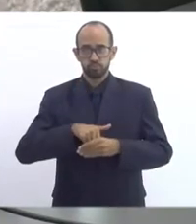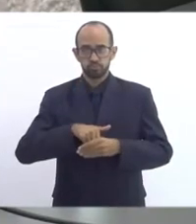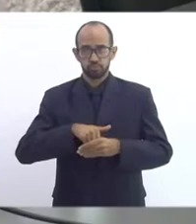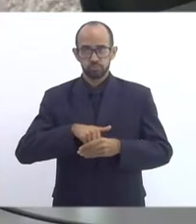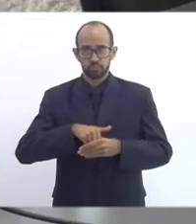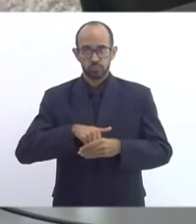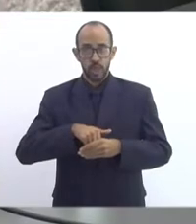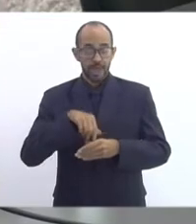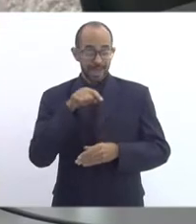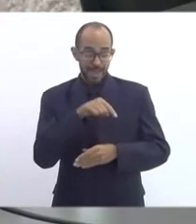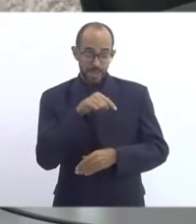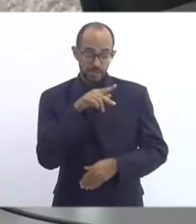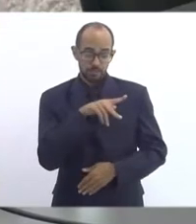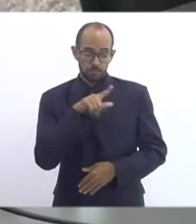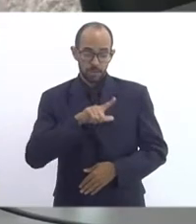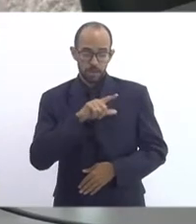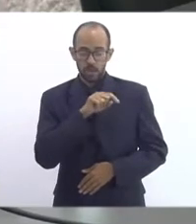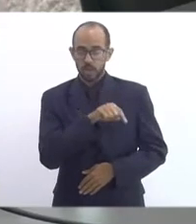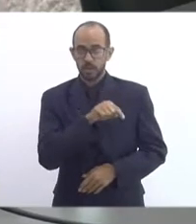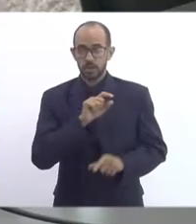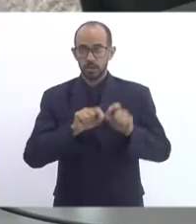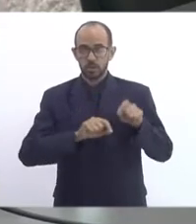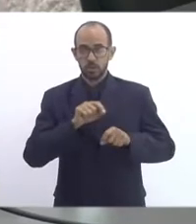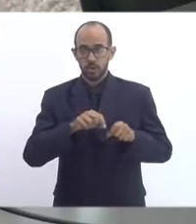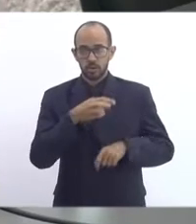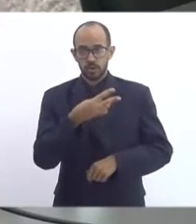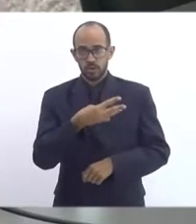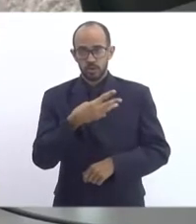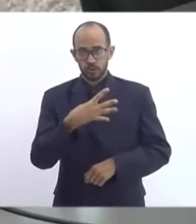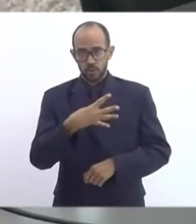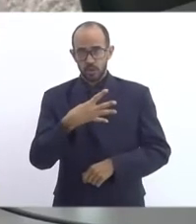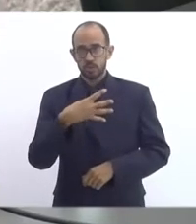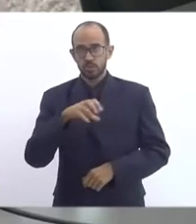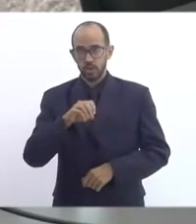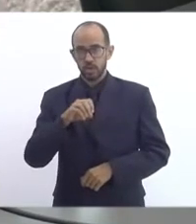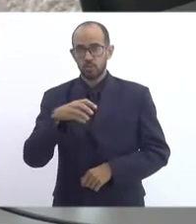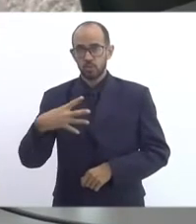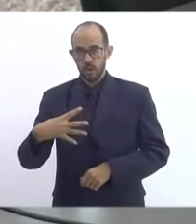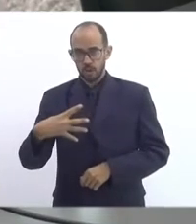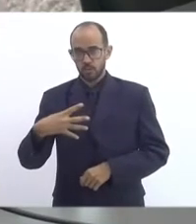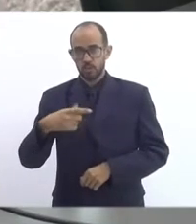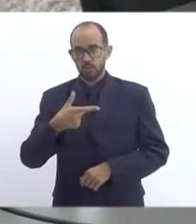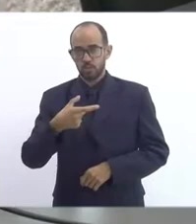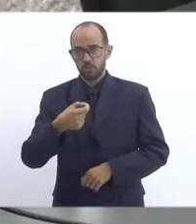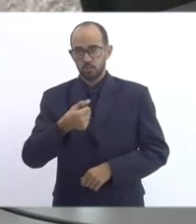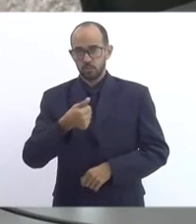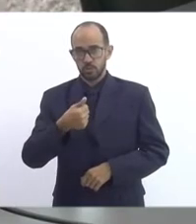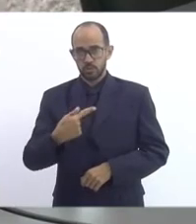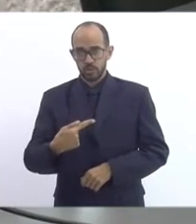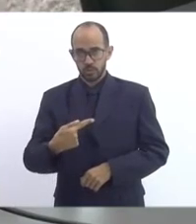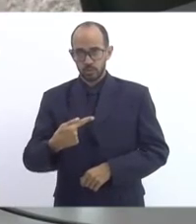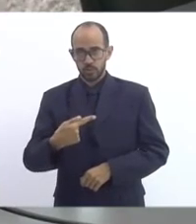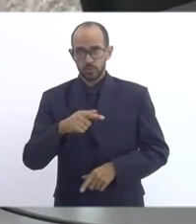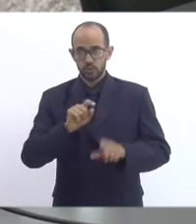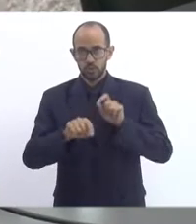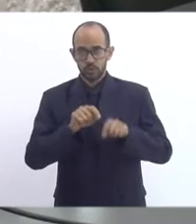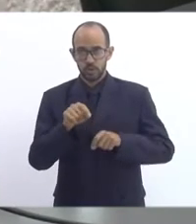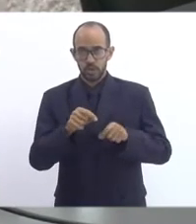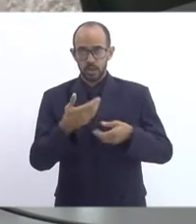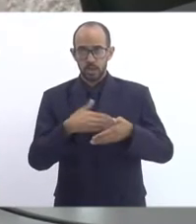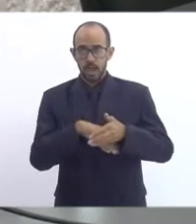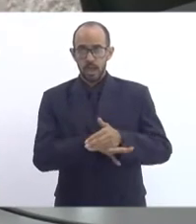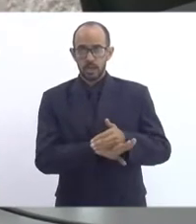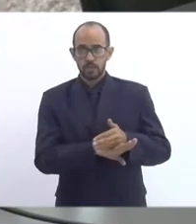Esse projeto, deputado Luiz Paulo, o 3404, de 17, ele está arquivado